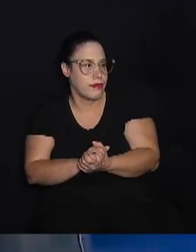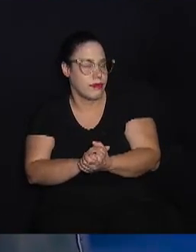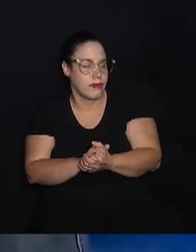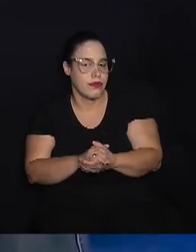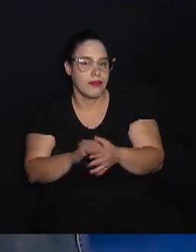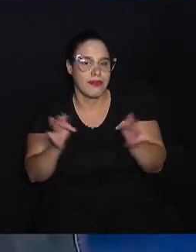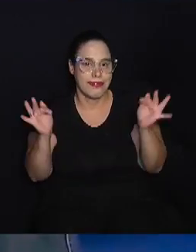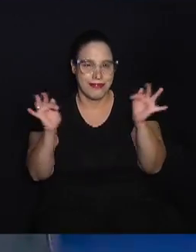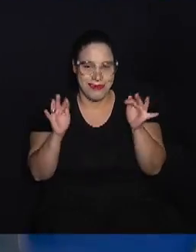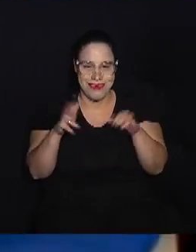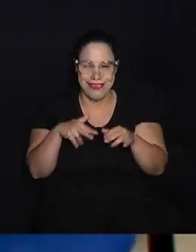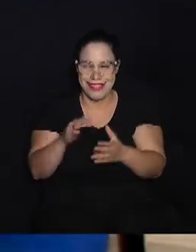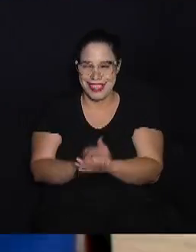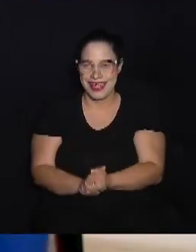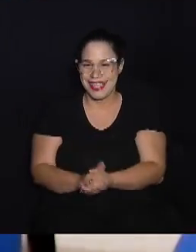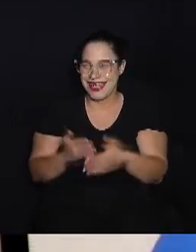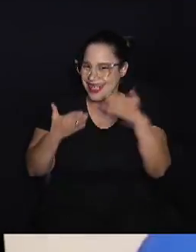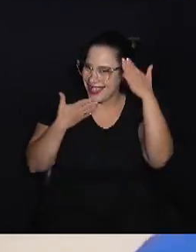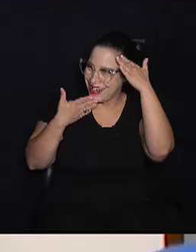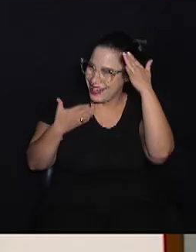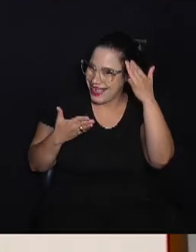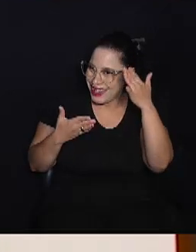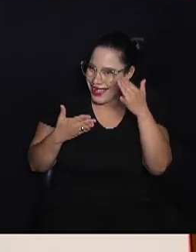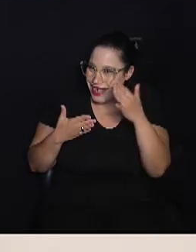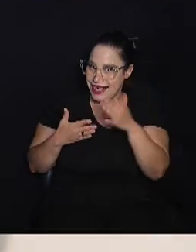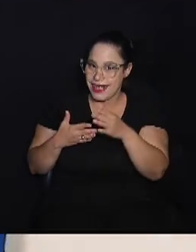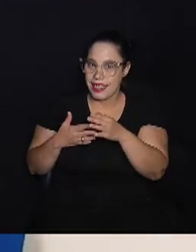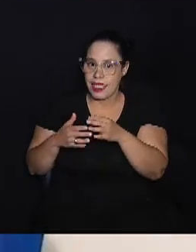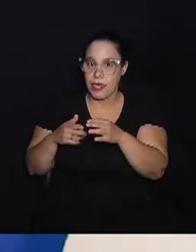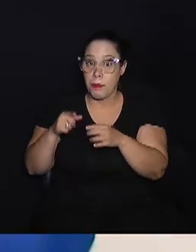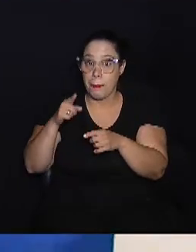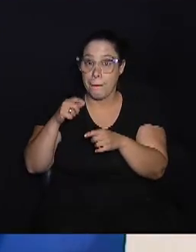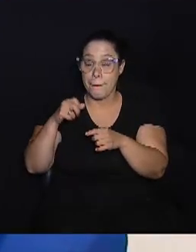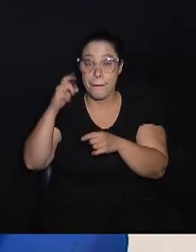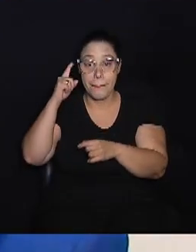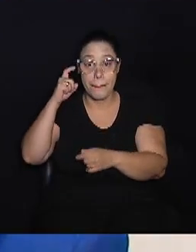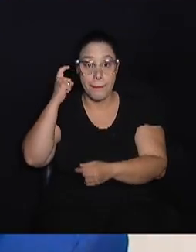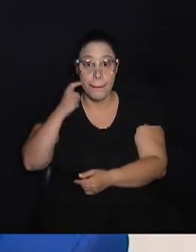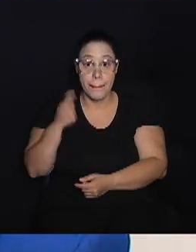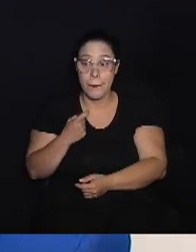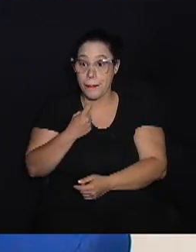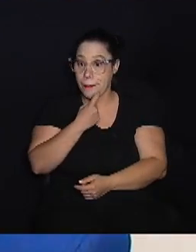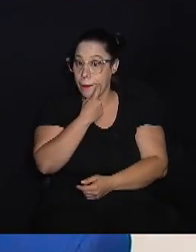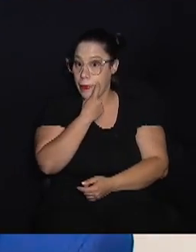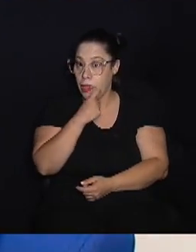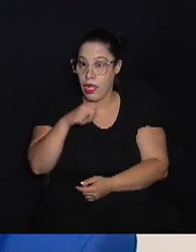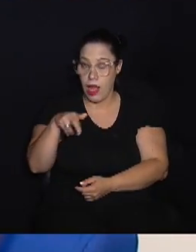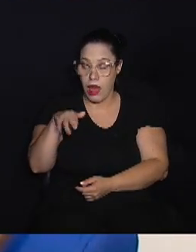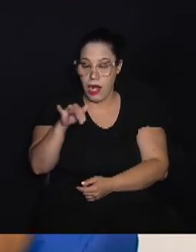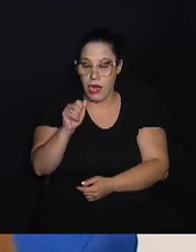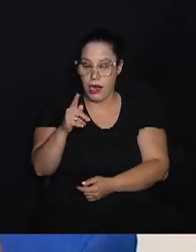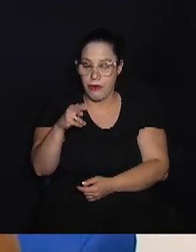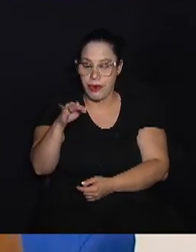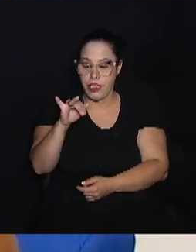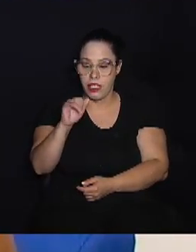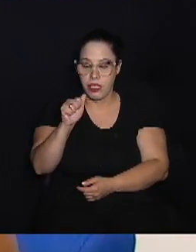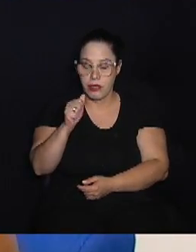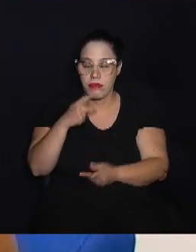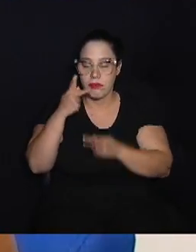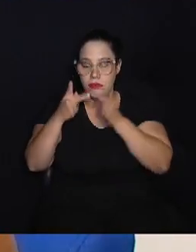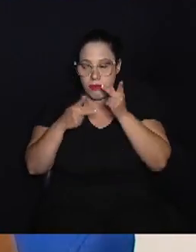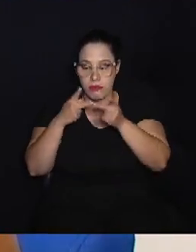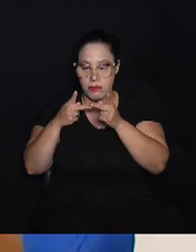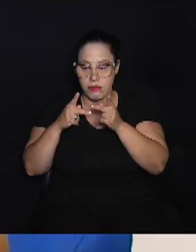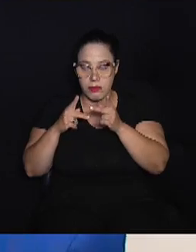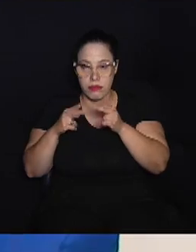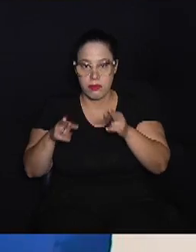Fico à vontade aí. Valeu, muito obrigado. Portanto, Mirna, conversamos com a Ana Ávila, falou a respeito de